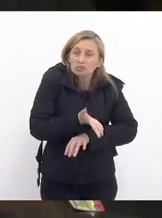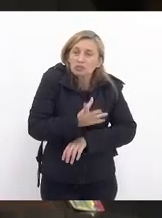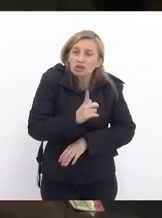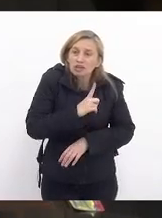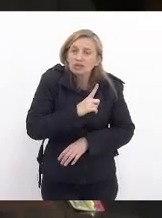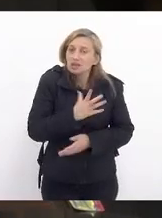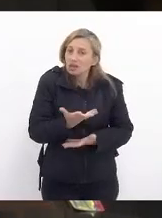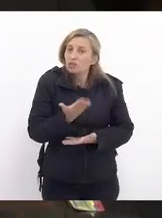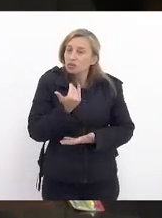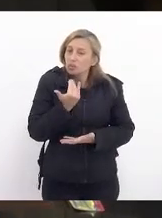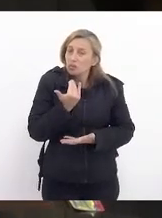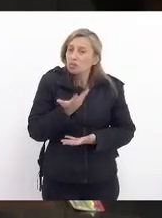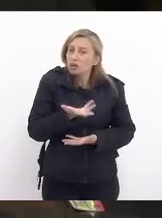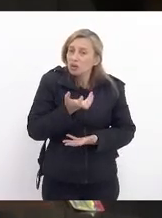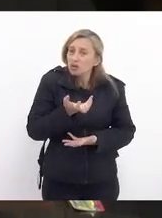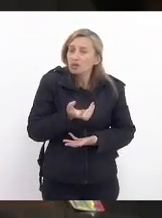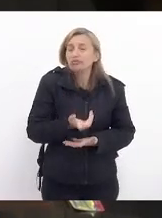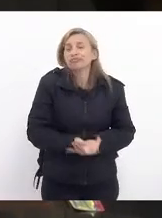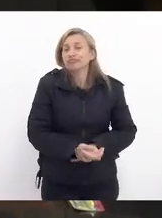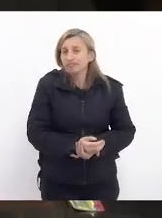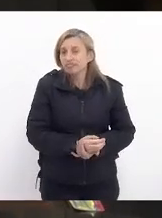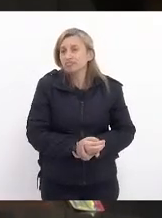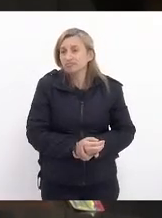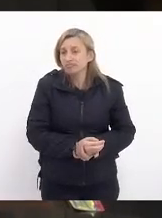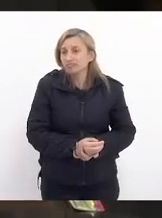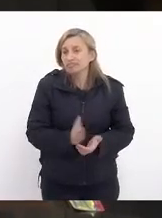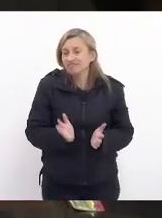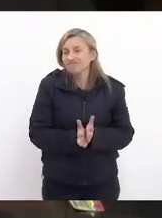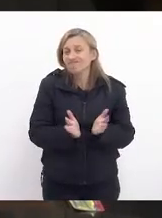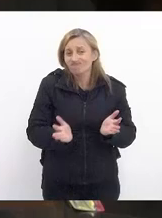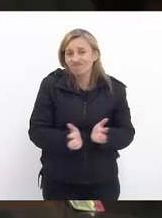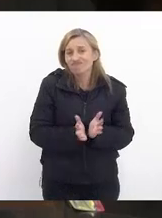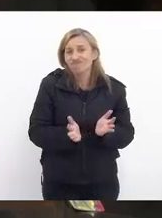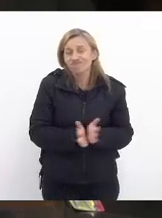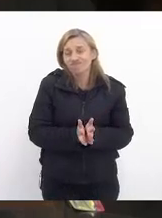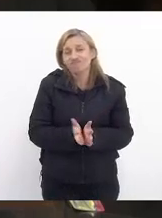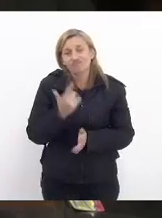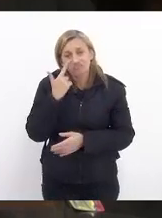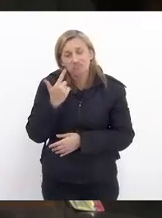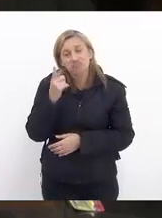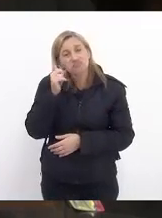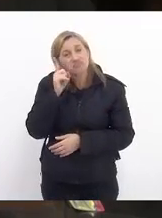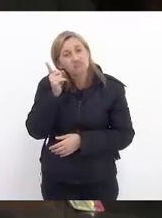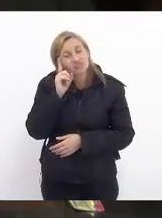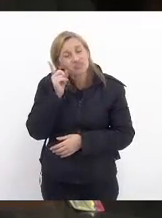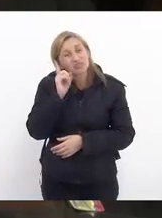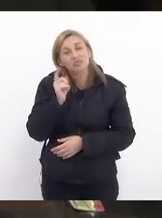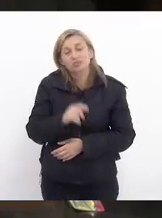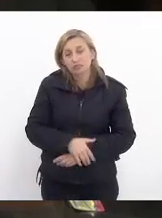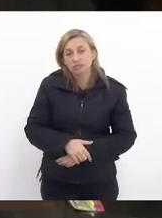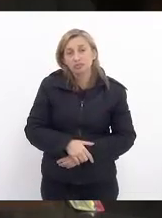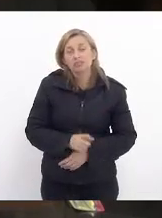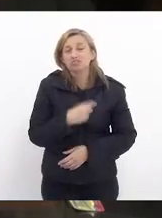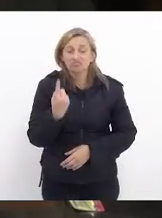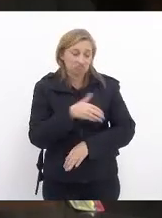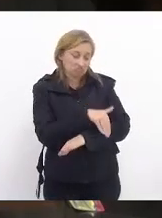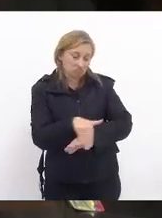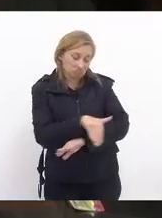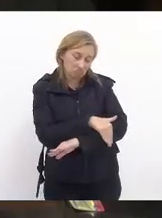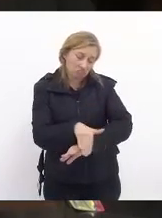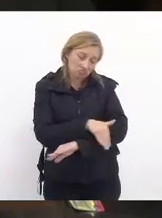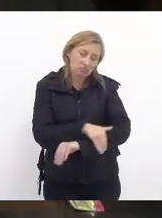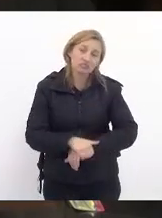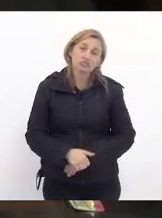de que se alimentar desbotando ossos a pobreza a miséria se vê diariamente nas nossas ruas